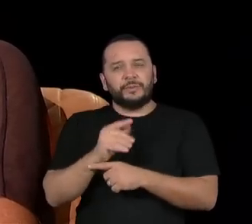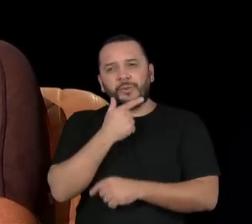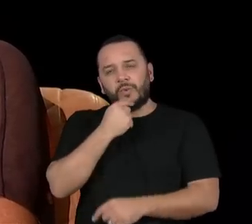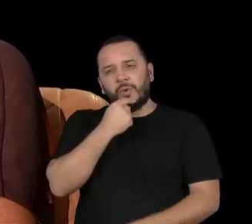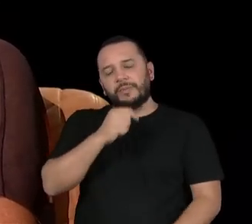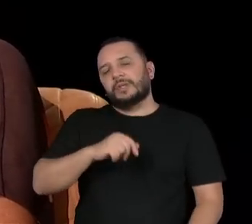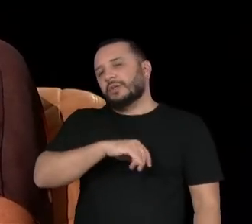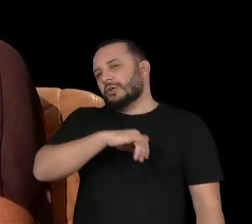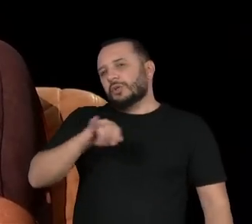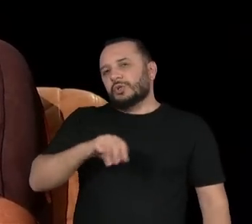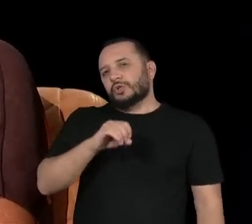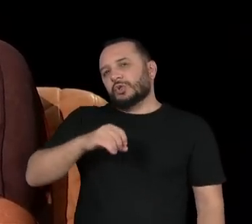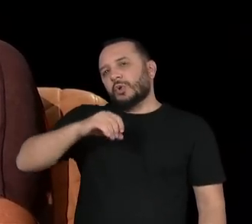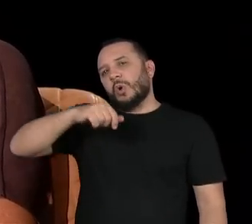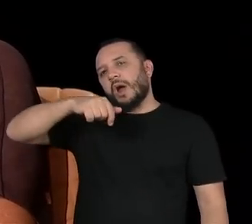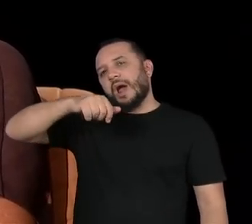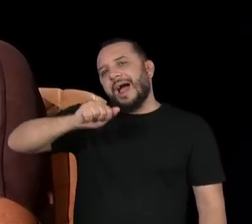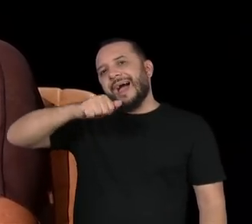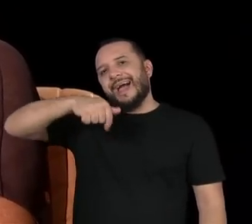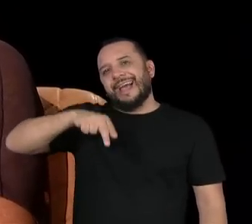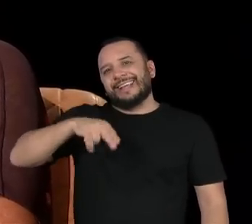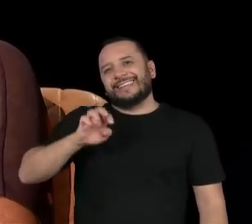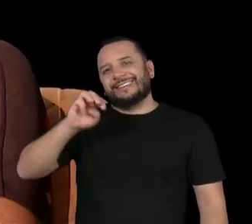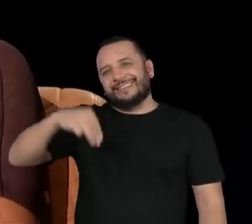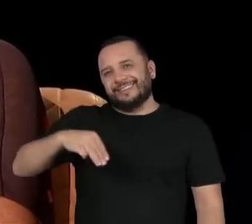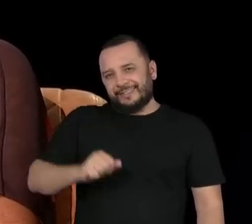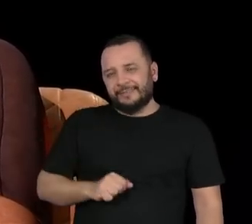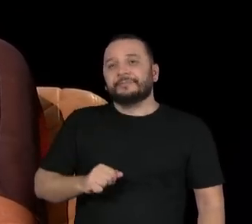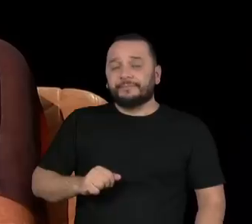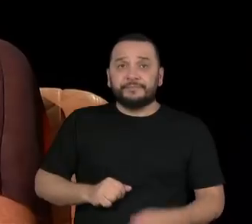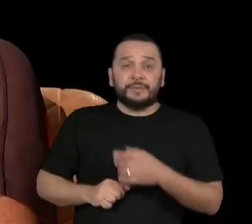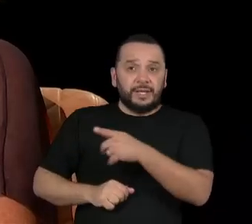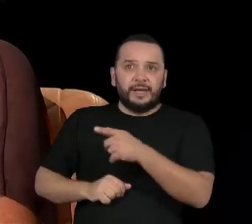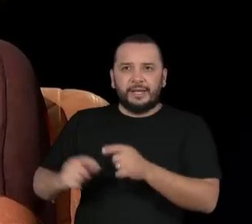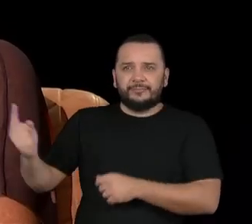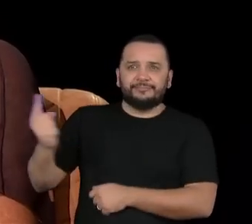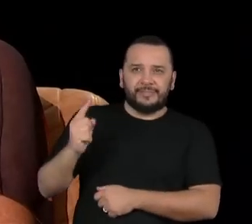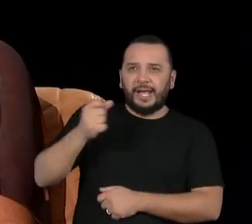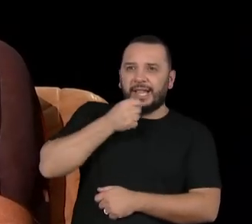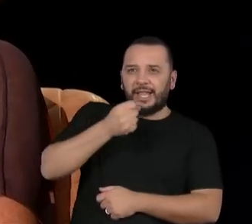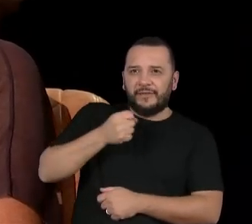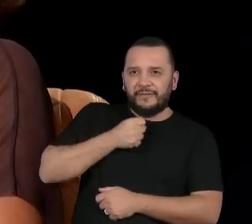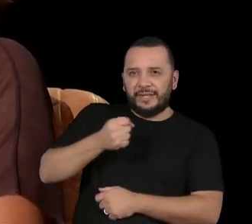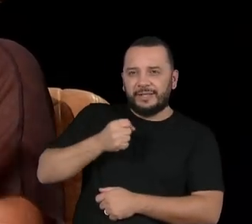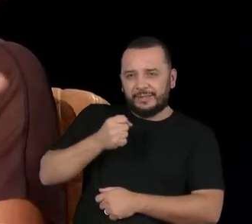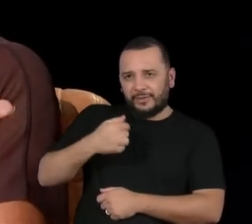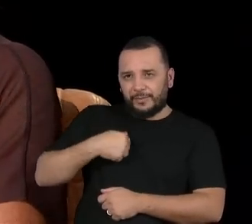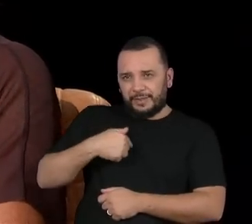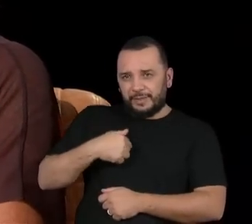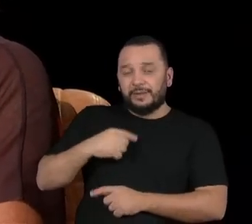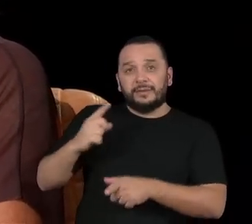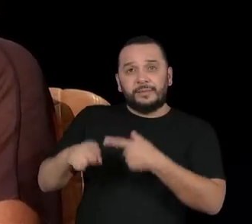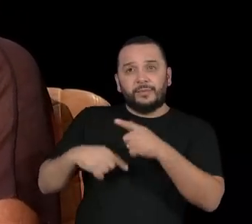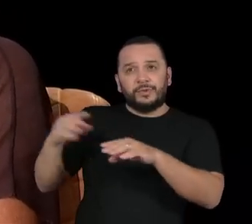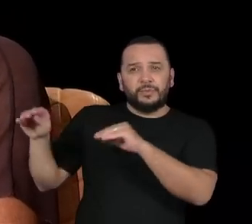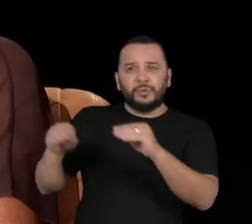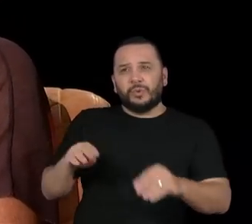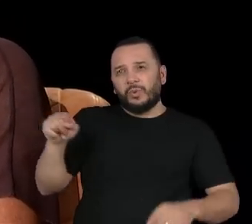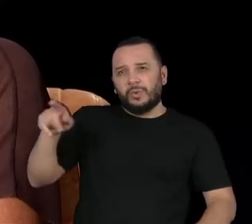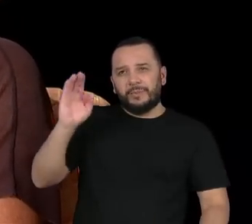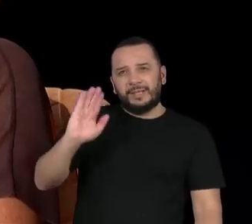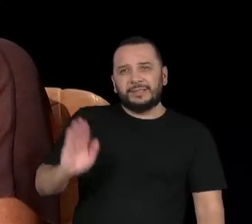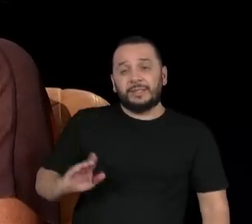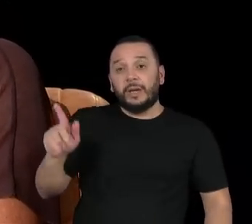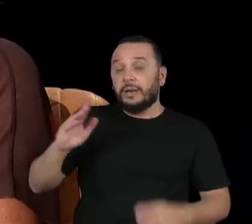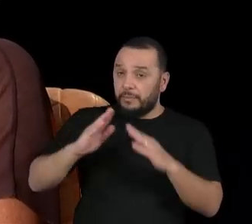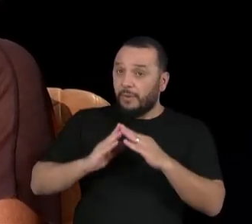do Pau Brasil. Ele se apresentou e fez uma entrevista comigo. Depois ele veio para o Brasil. Ele mora em Brasília, né? Poxa,